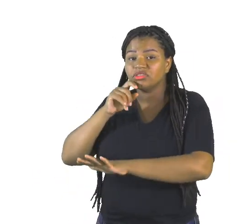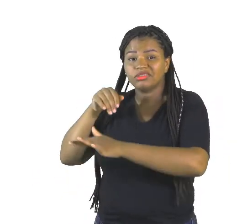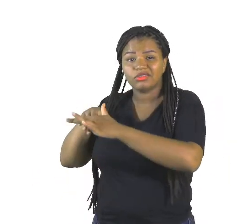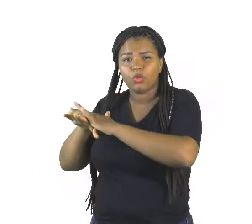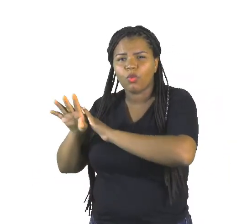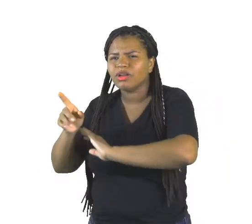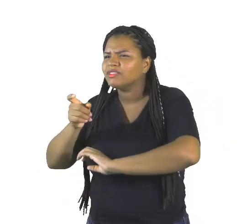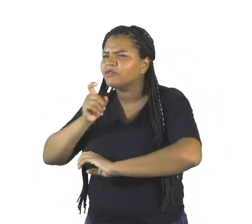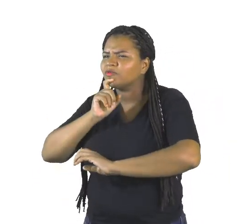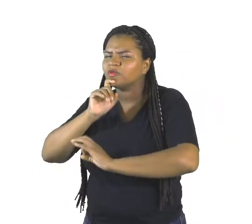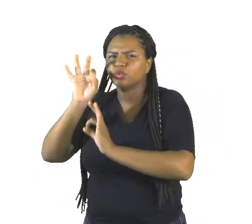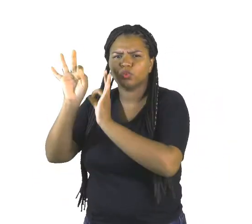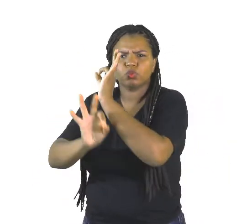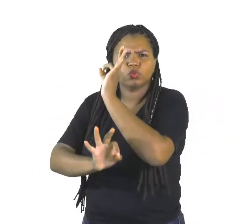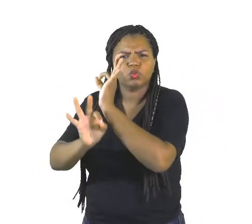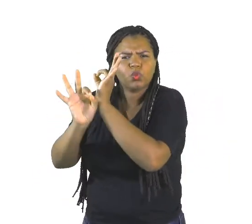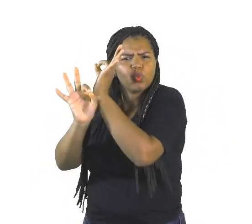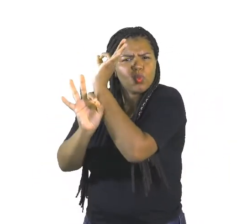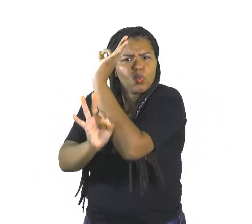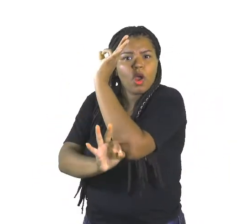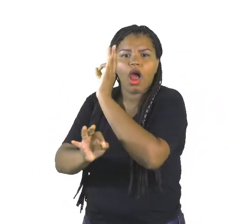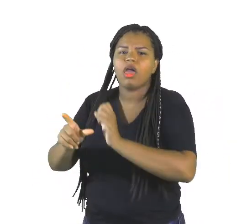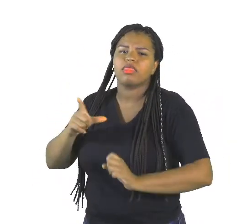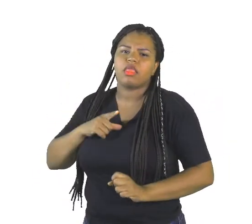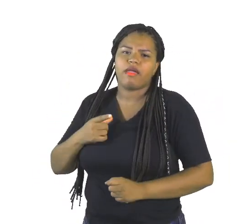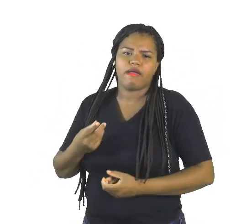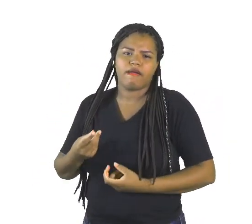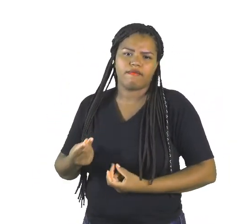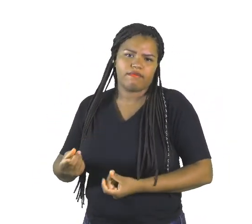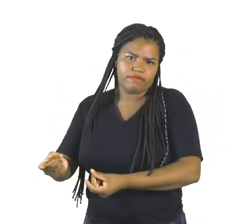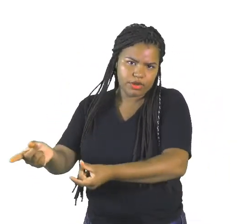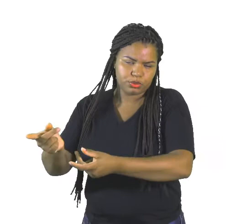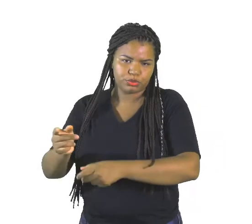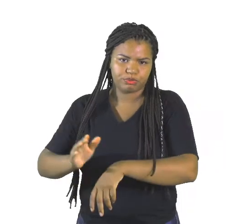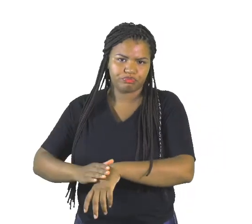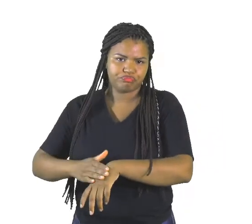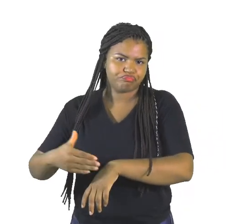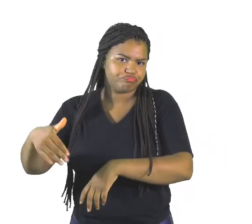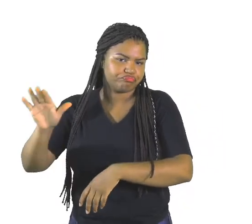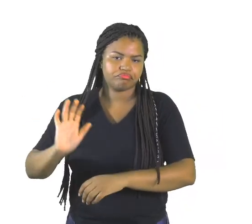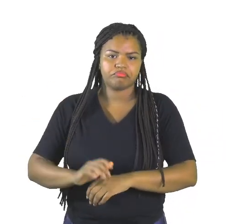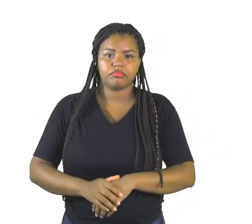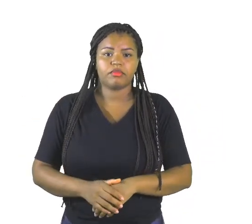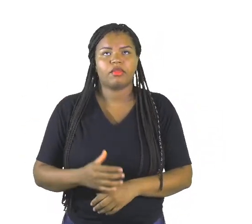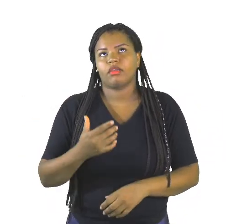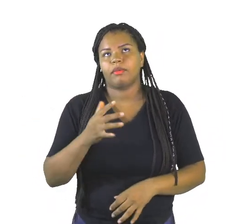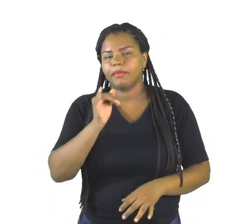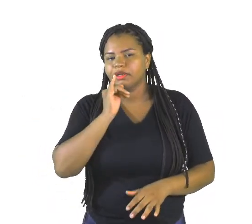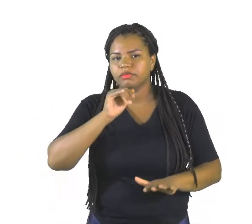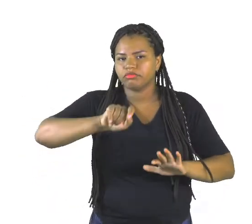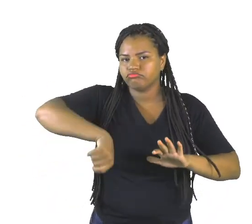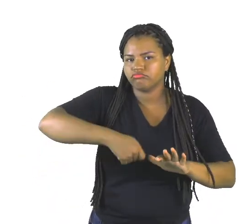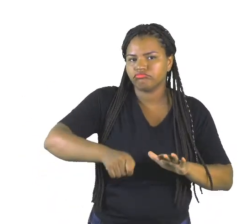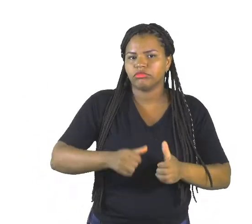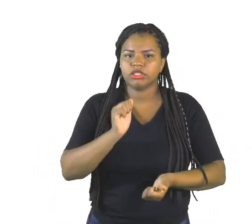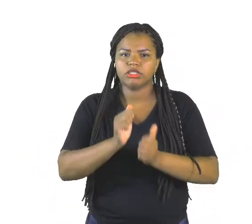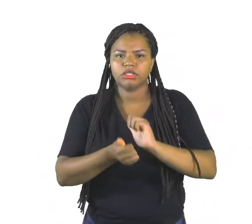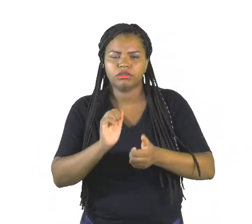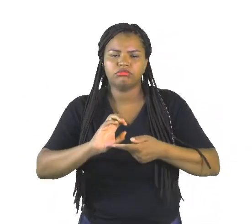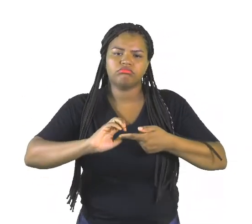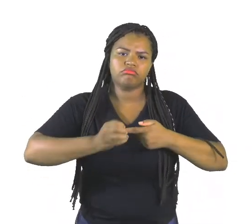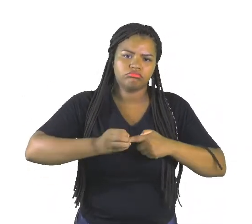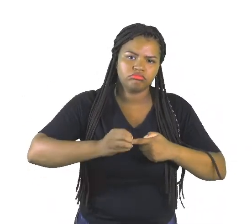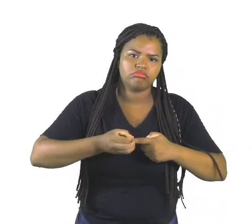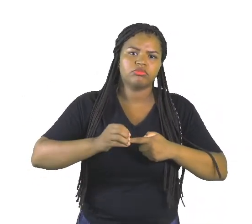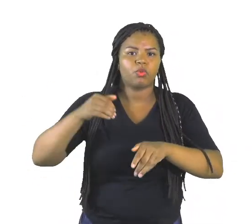esse alimento tem uma vida prolongada, né? E outros alimentos também, se você faz um almoço, arroz, feijão, né, você coloca